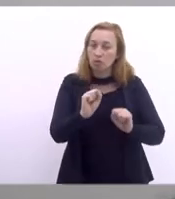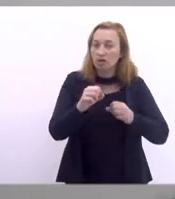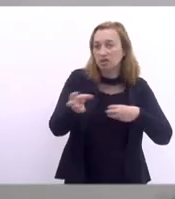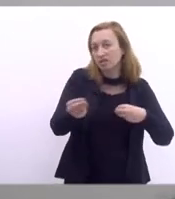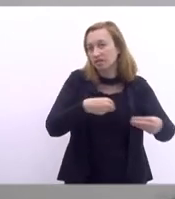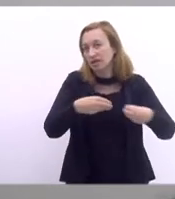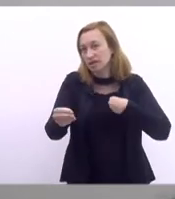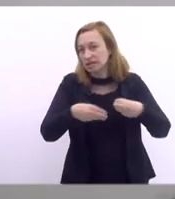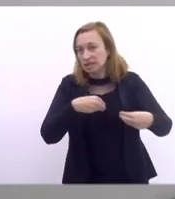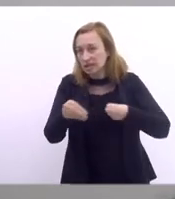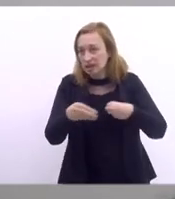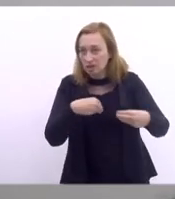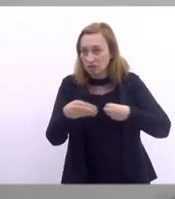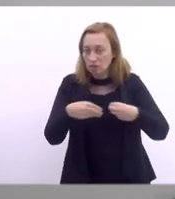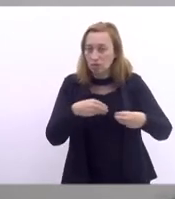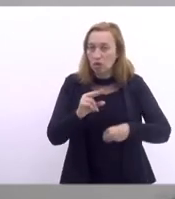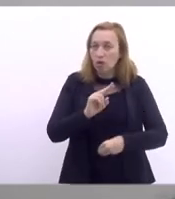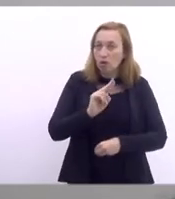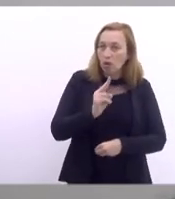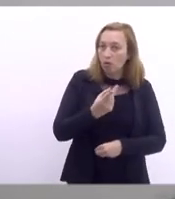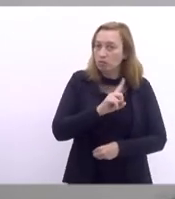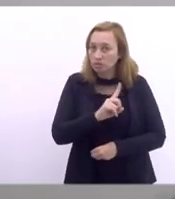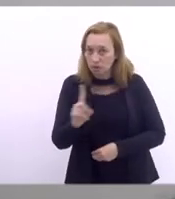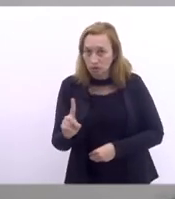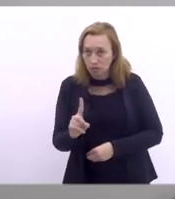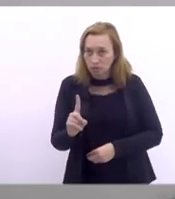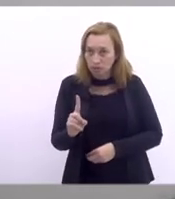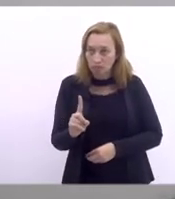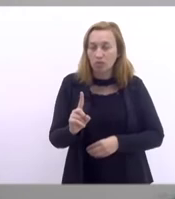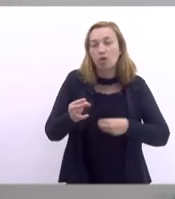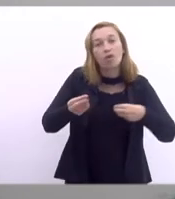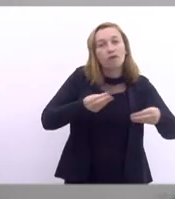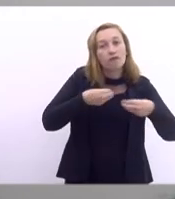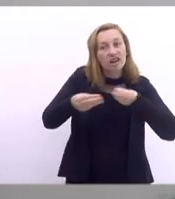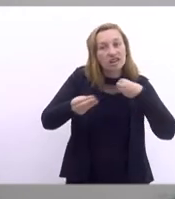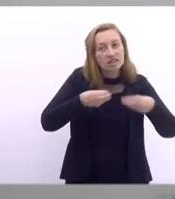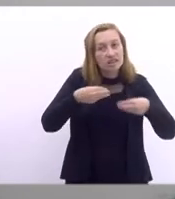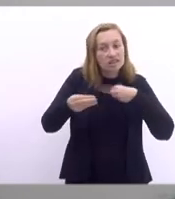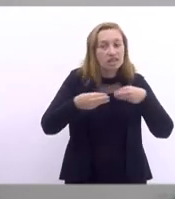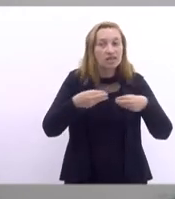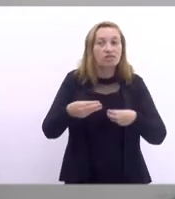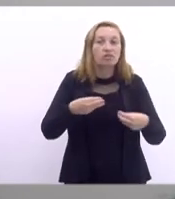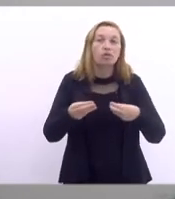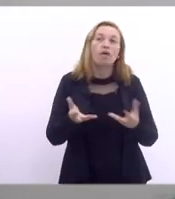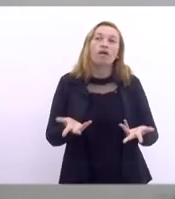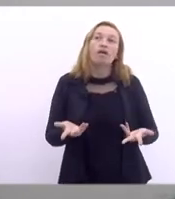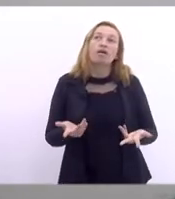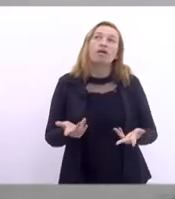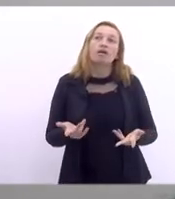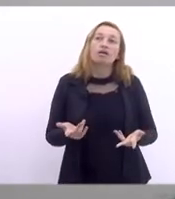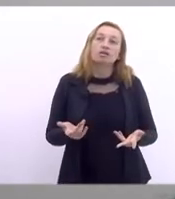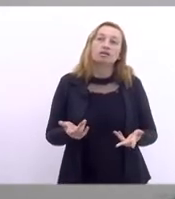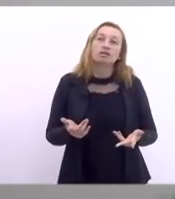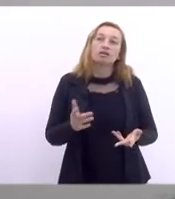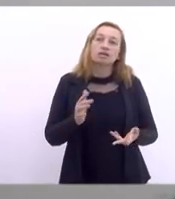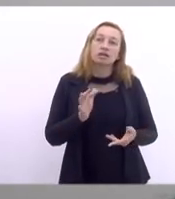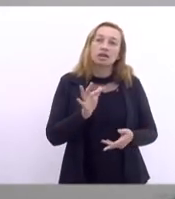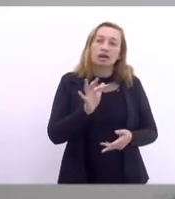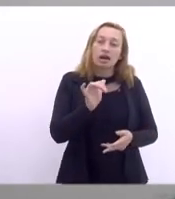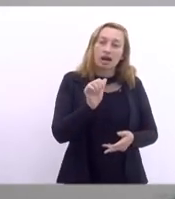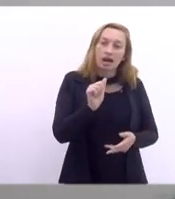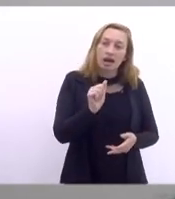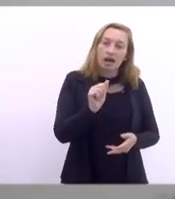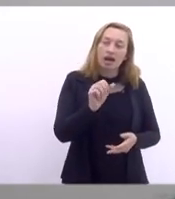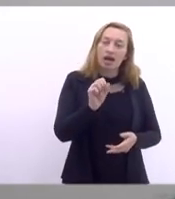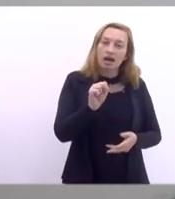ou um pavimento rígido pavimento flexível é aquele que é asfáltico